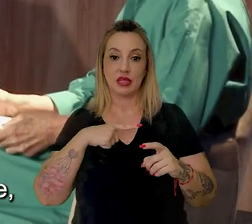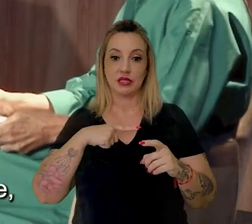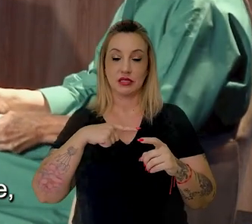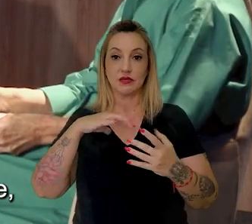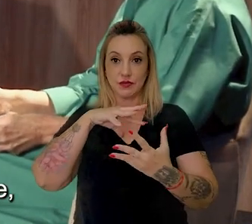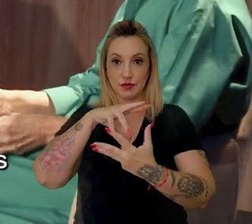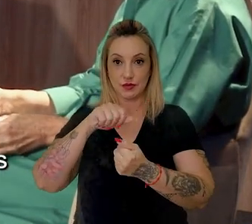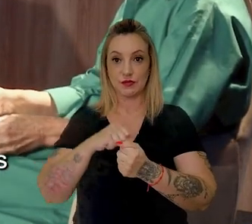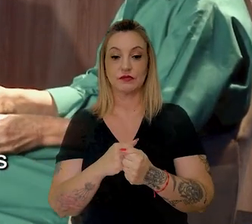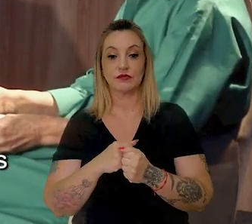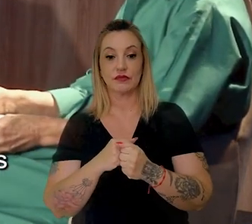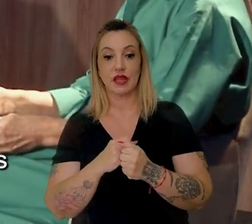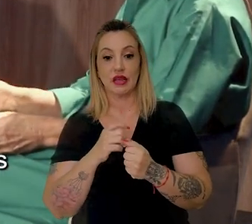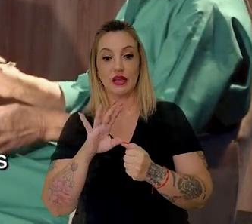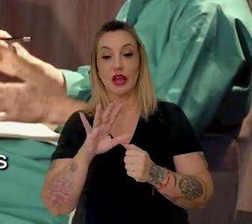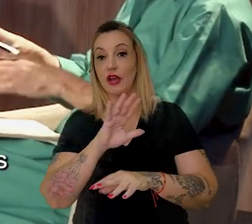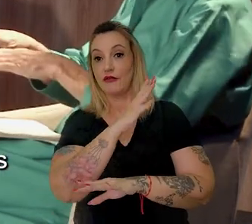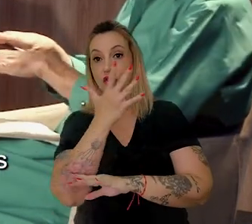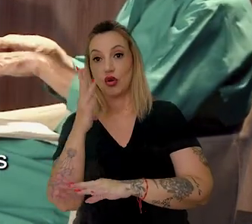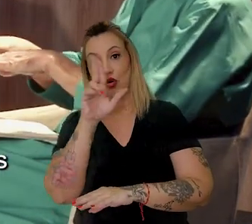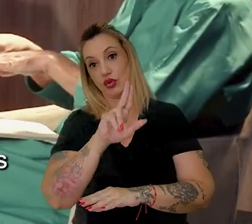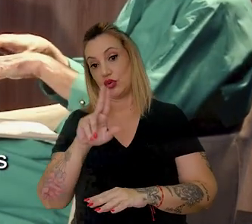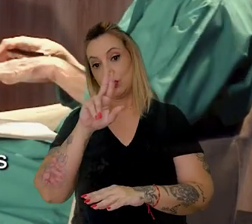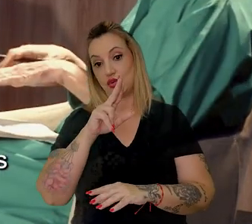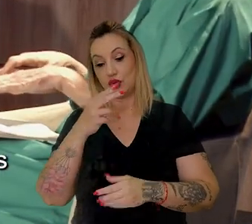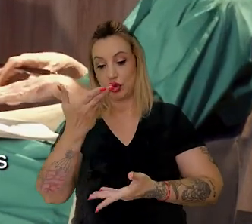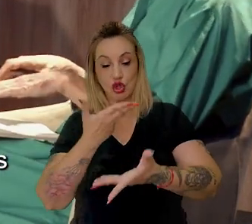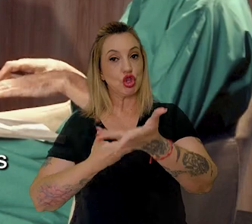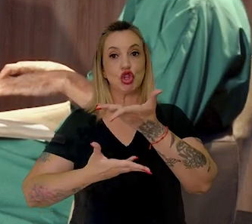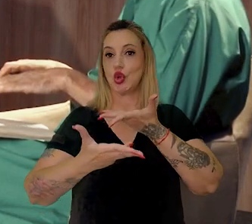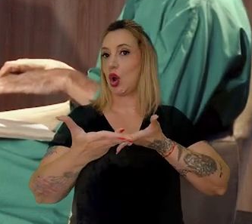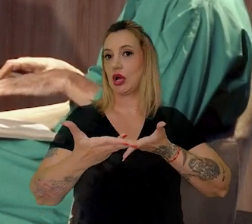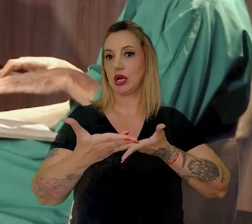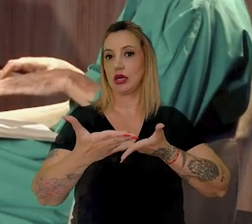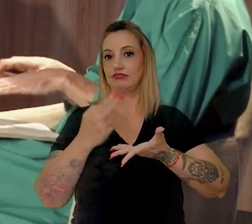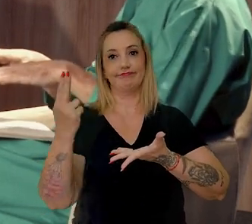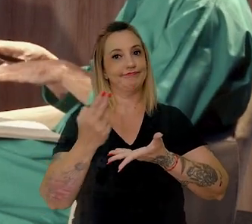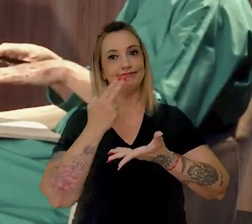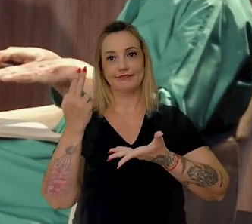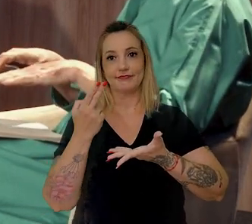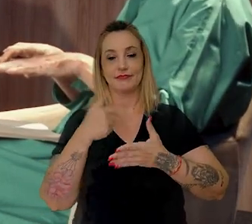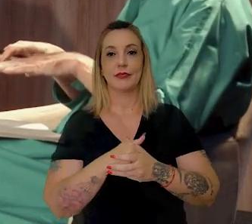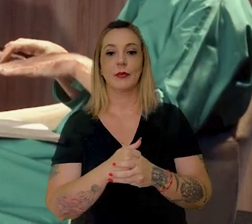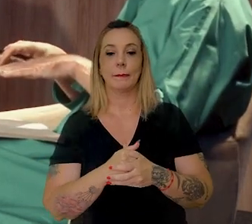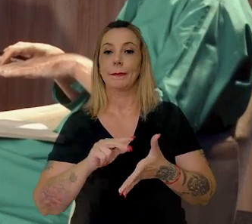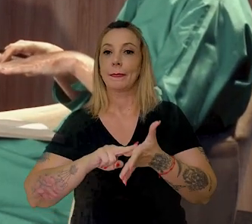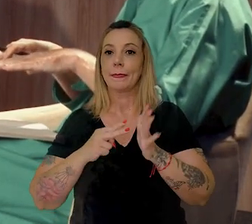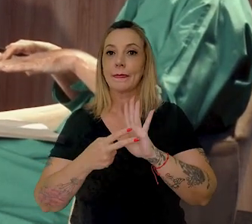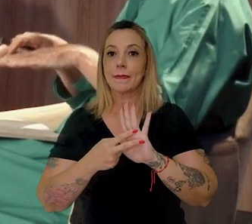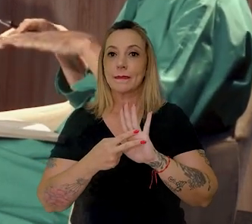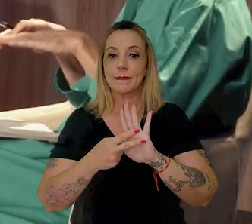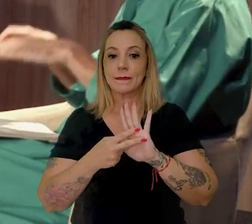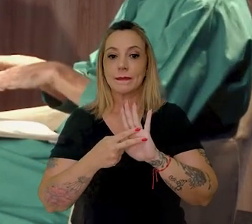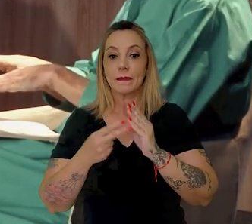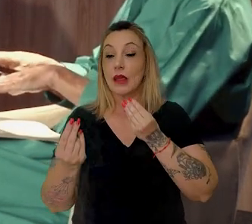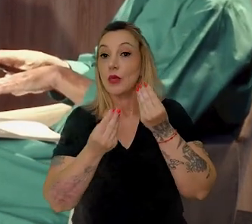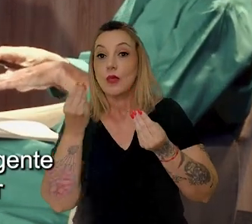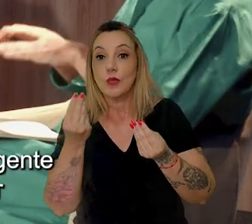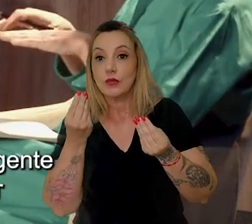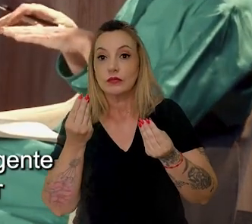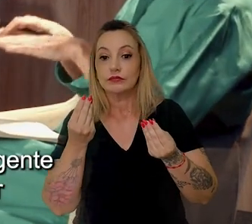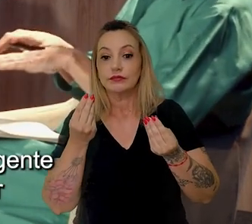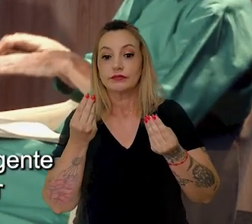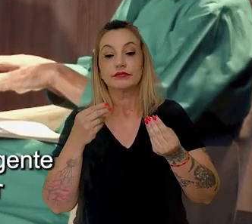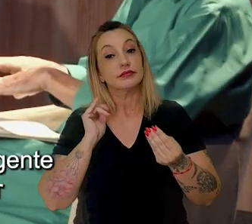internacionalmente fessa não pode ser utilizados como uma moeda de troca né ou seja nós não tem como